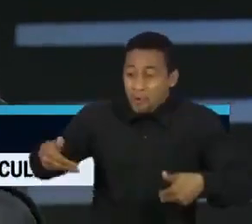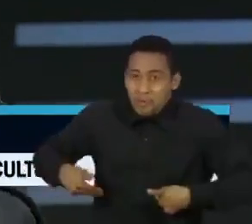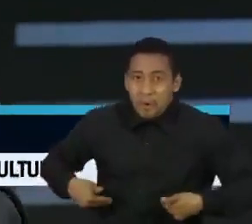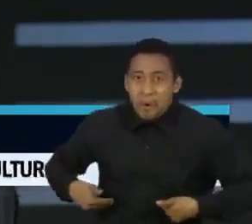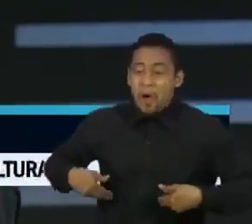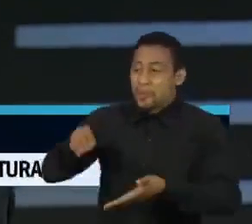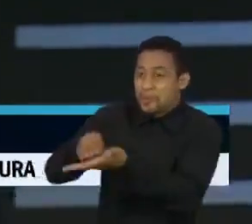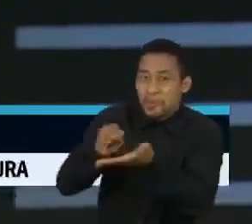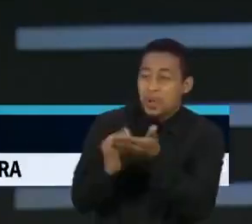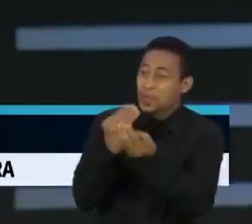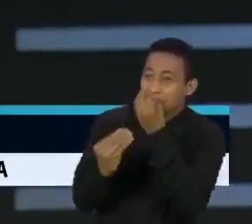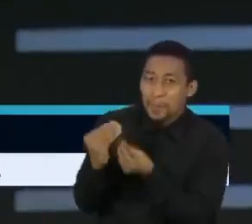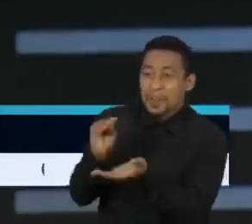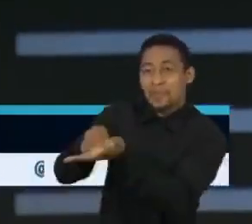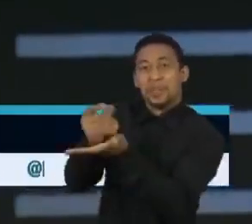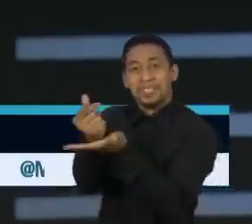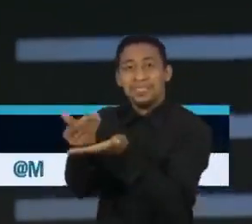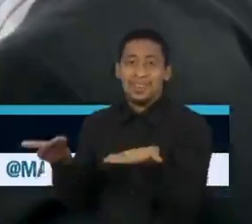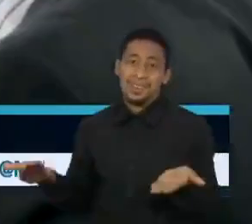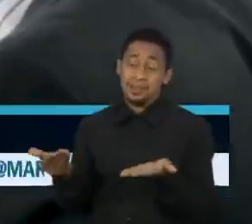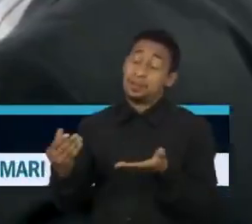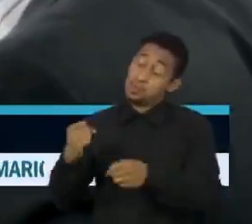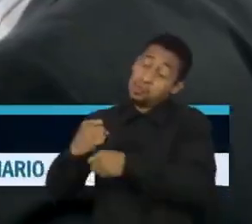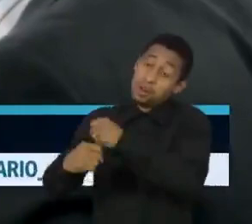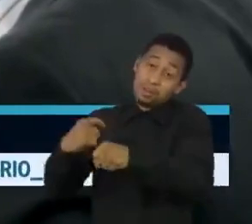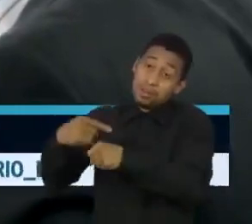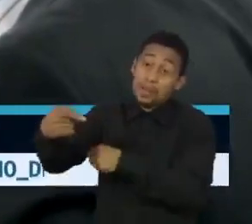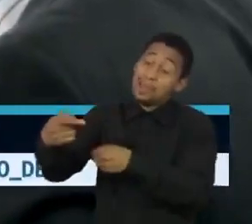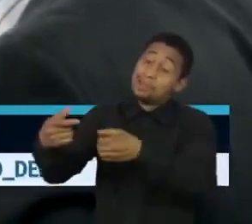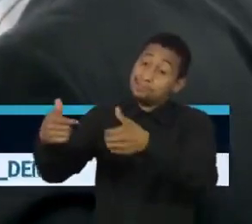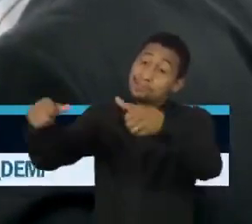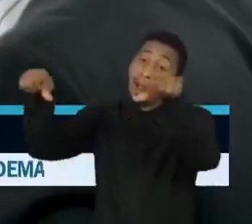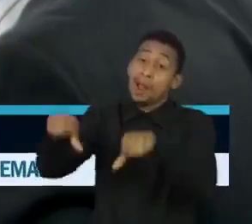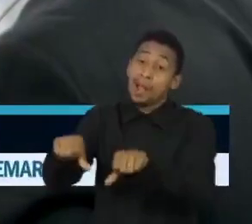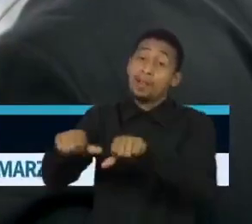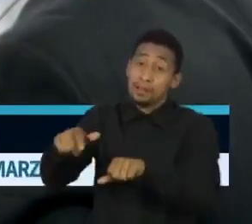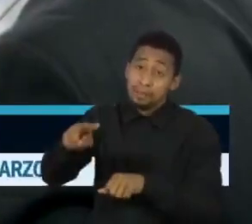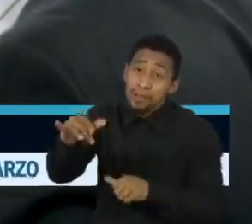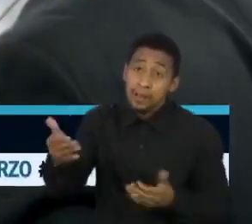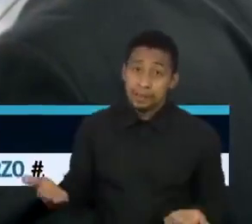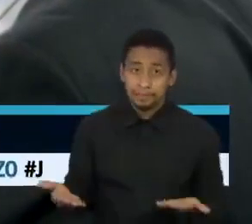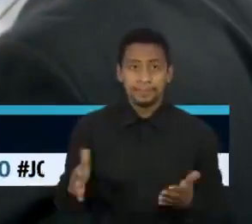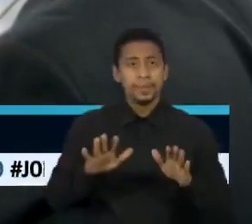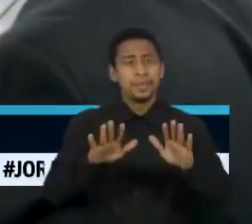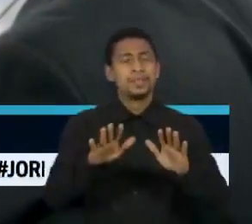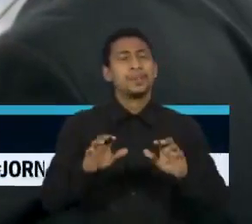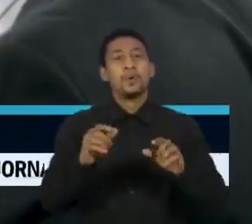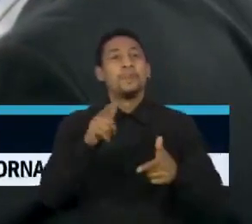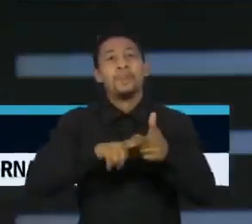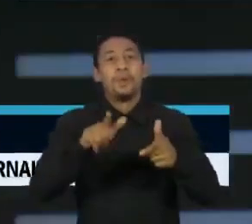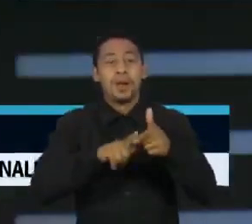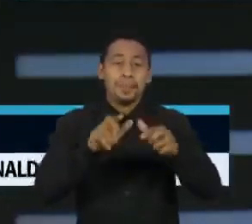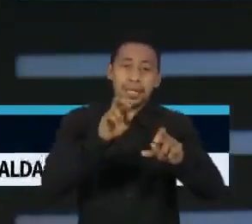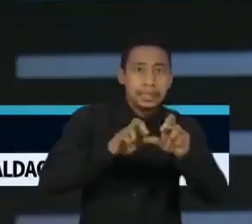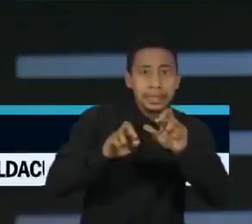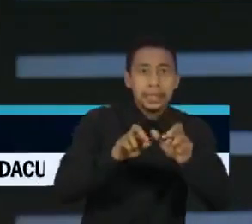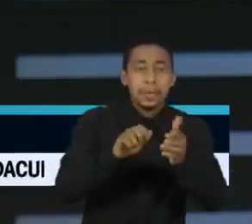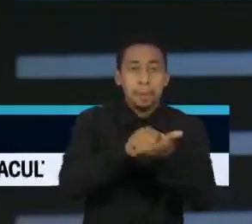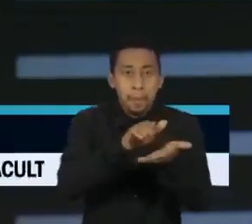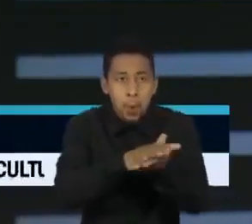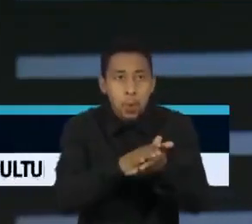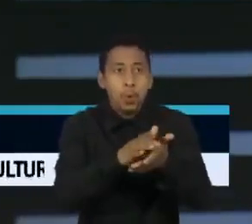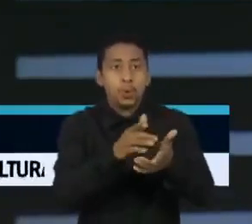isso é triste Tem que repetir o ano que vem entre os empresários também aumentou essa percepção de risco fiscal muito